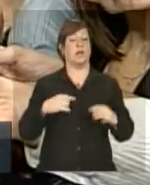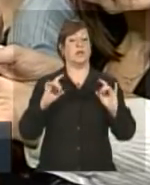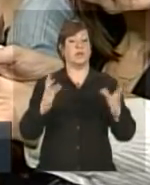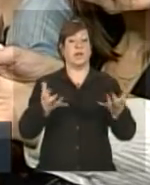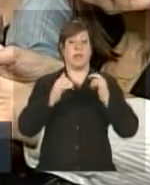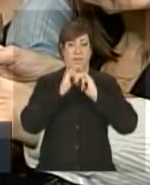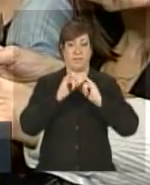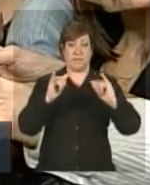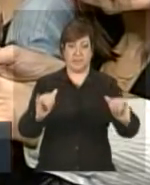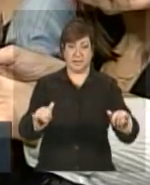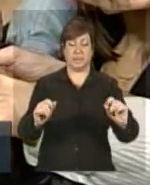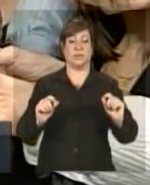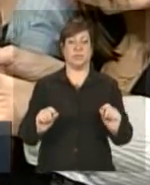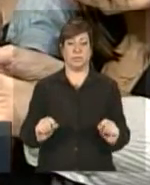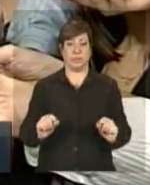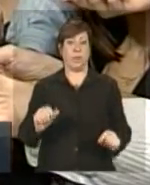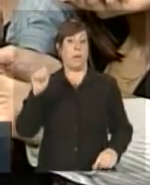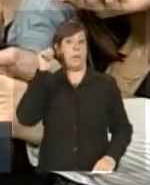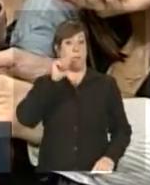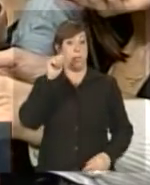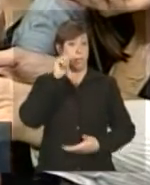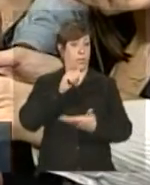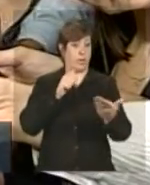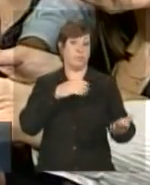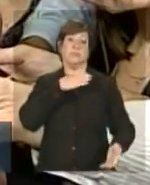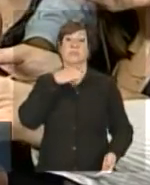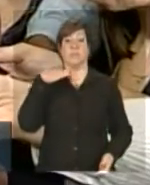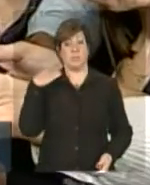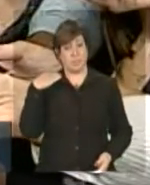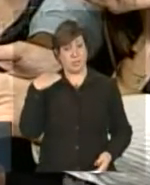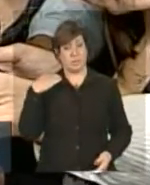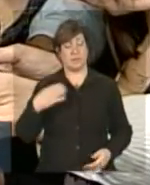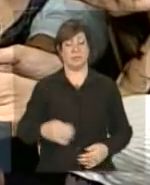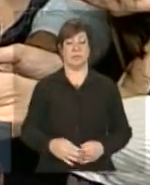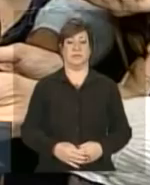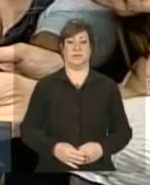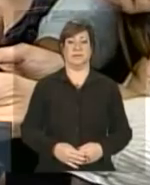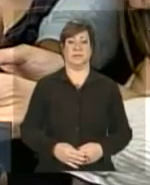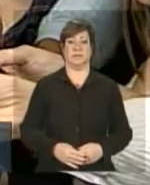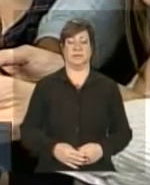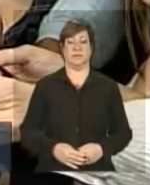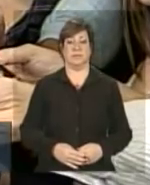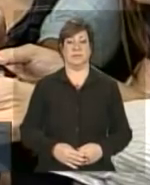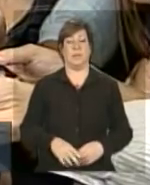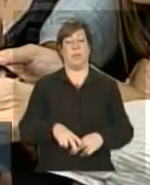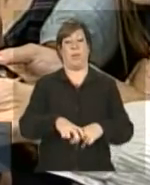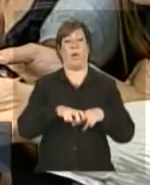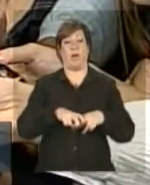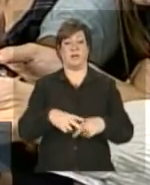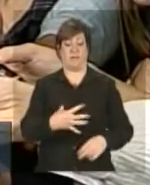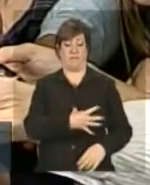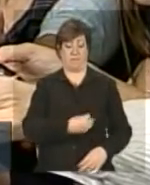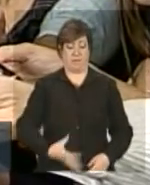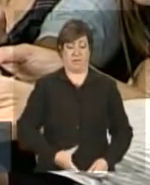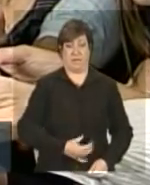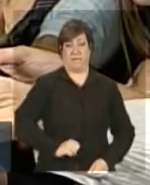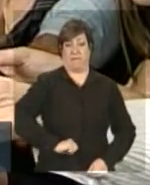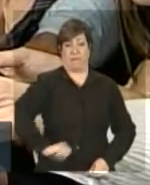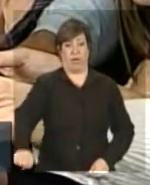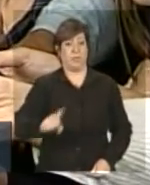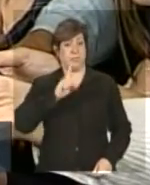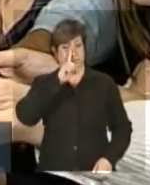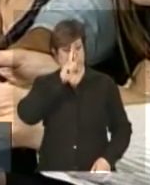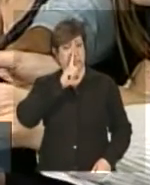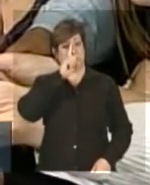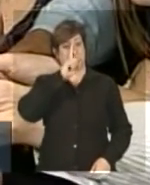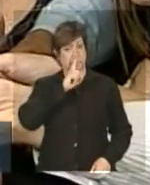que mulheres morrem, né, por aborto inseguro. É a quarta